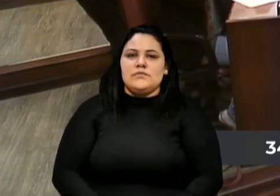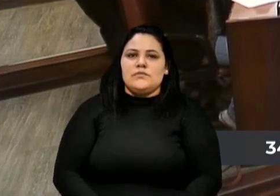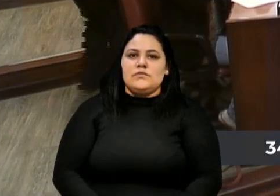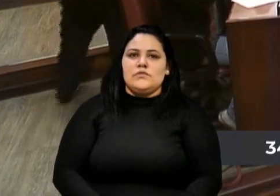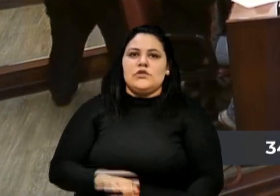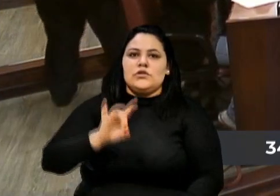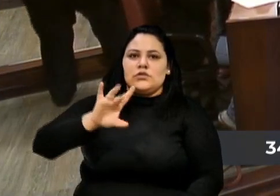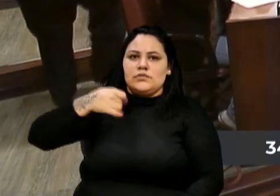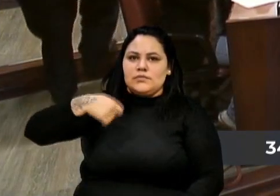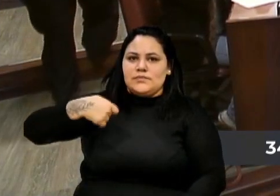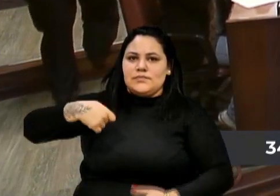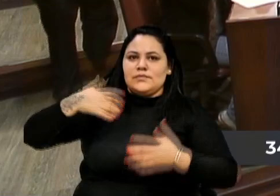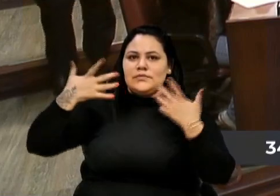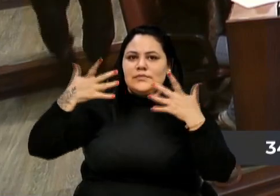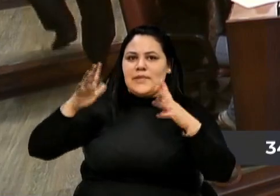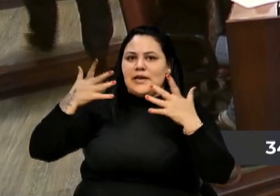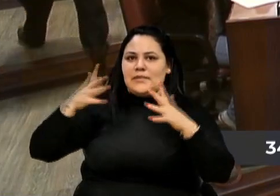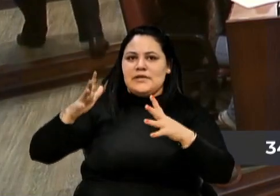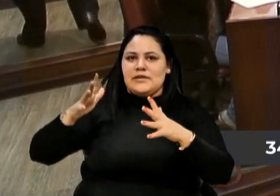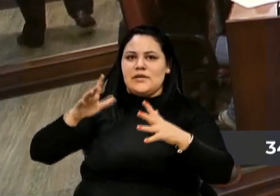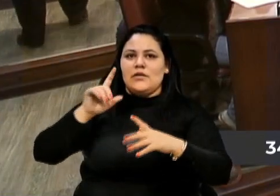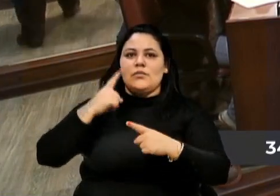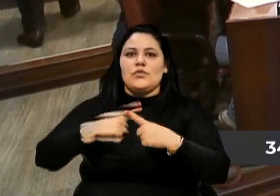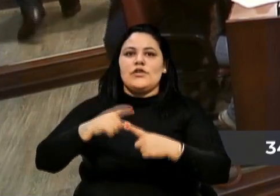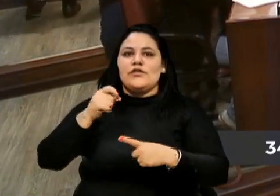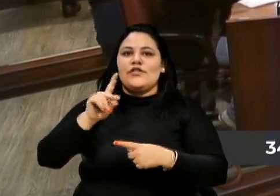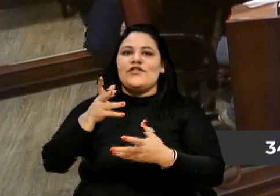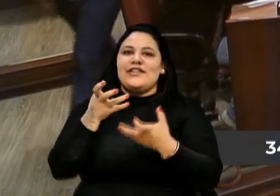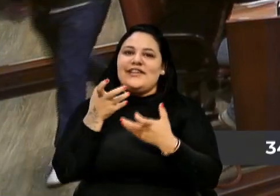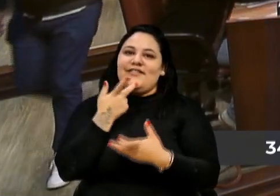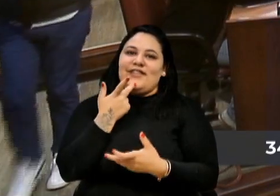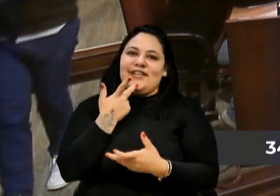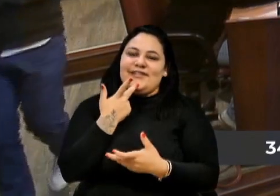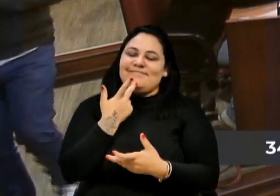para lhe parabenizar, então, porque o que eu ia falar não vai dar.